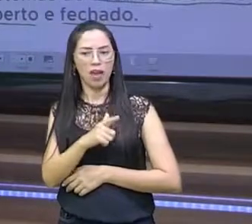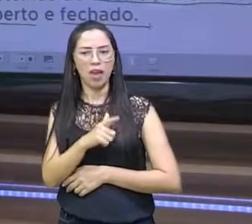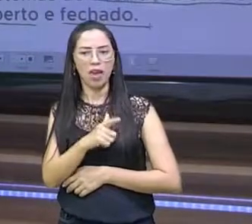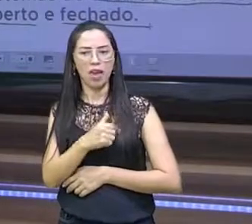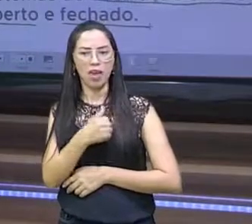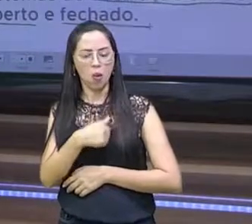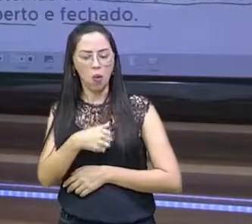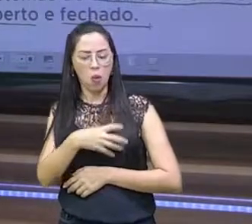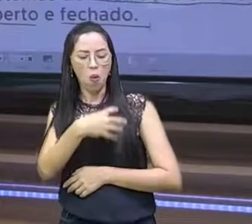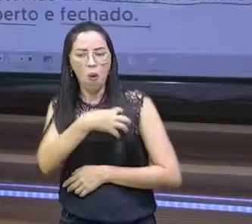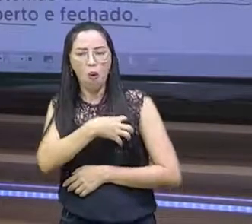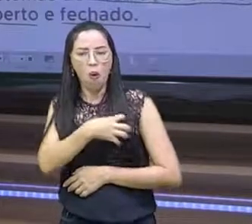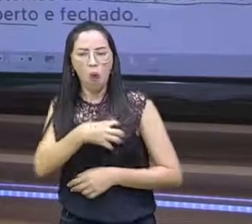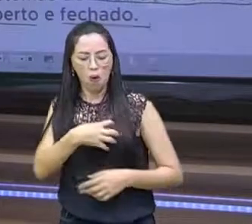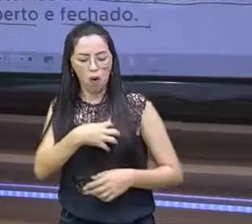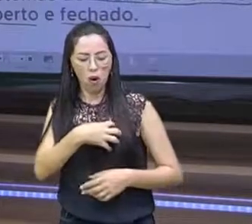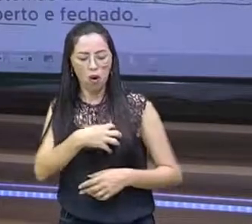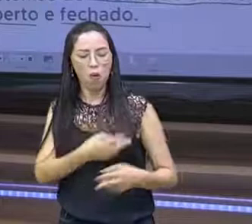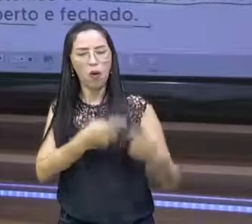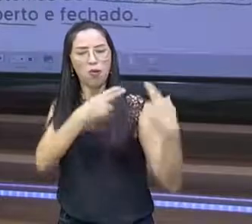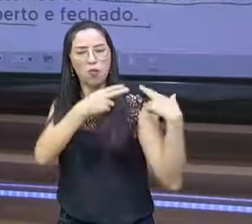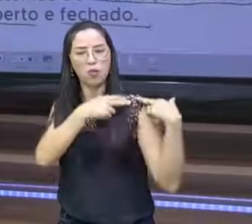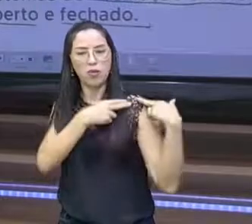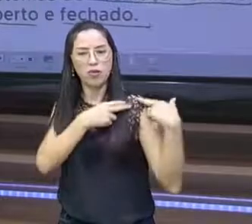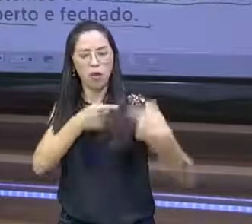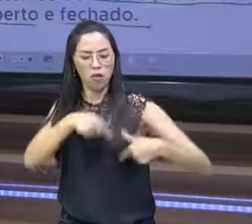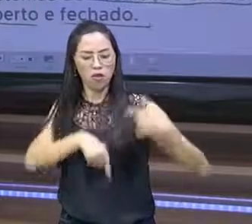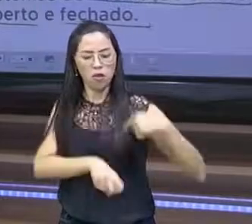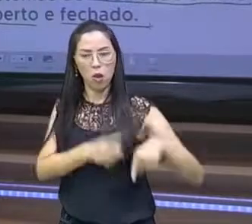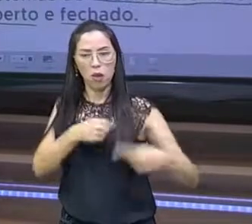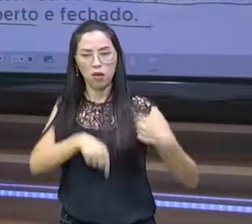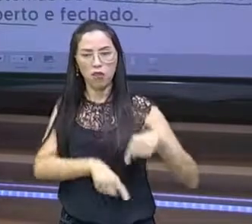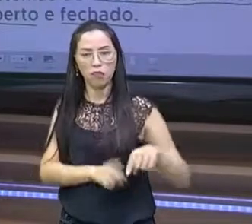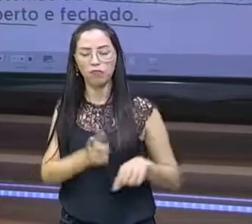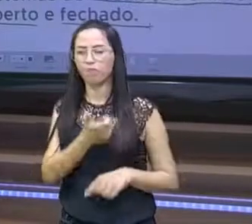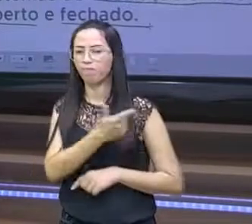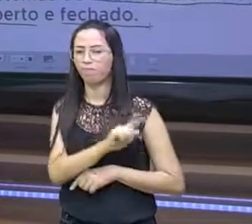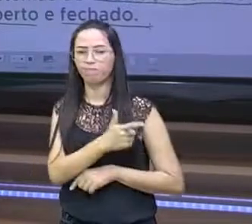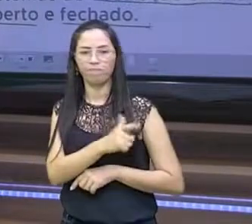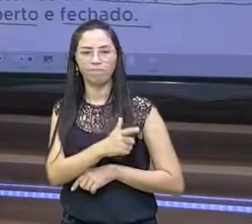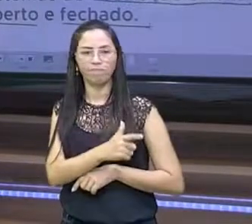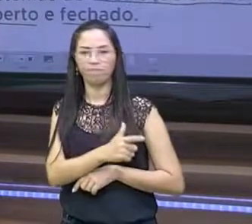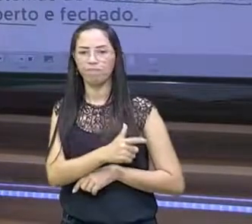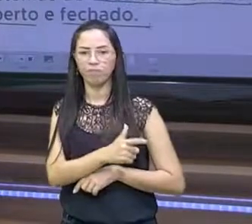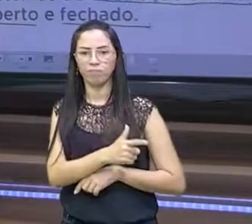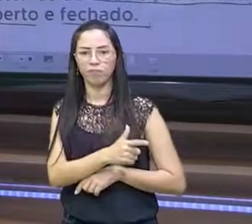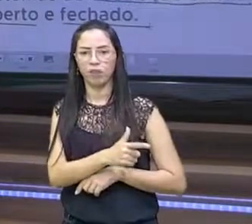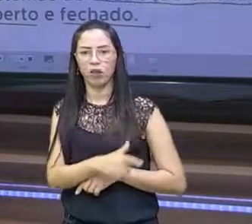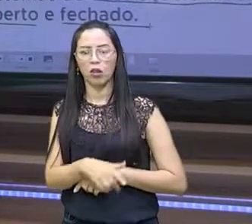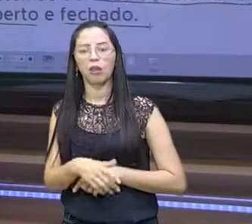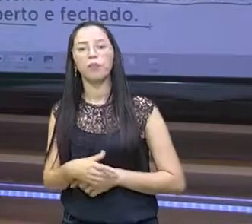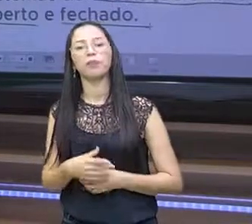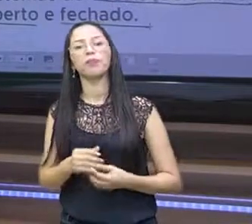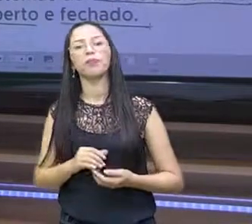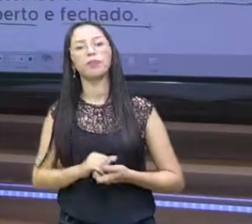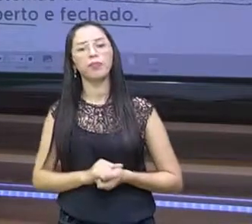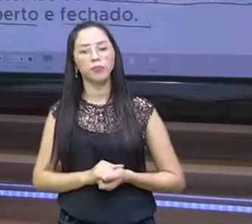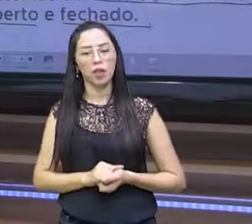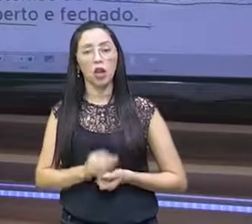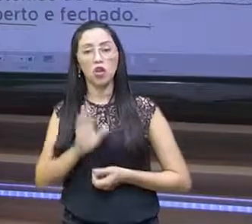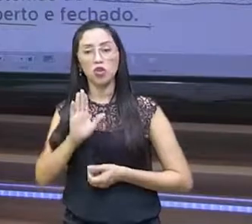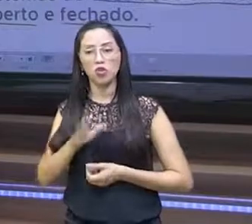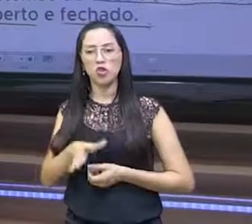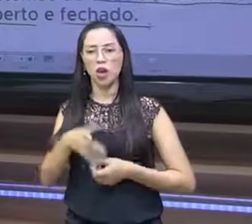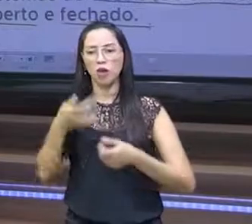essa circulação. Já os líquidos já são distribuídos diretamente para todos os órgãos. Não existe